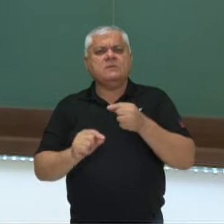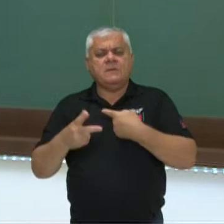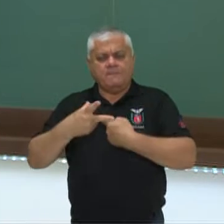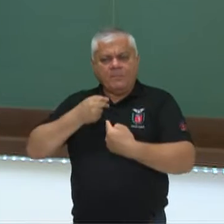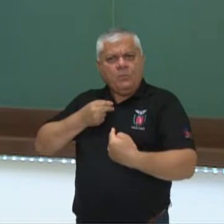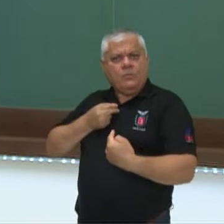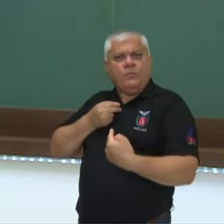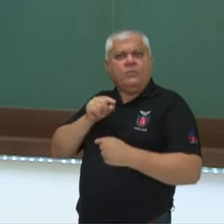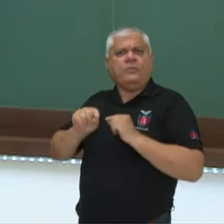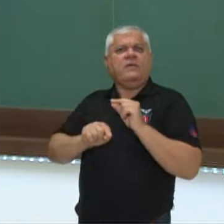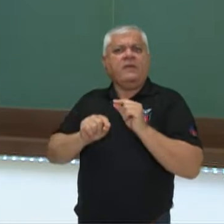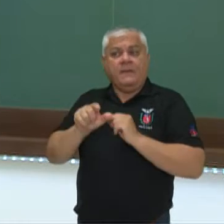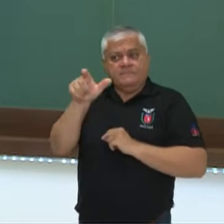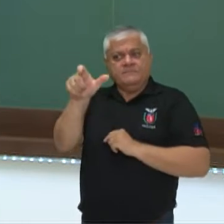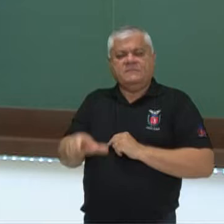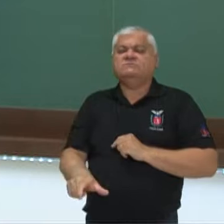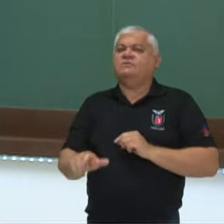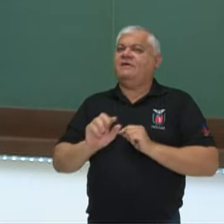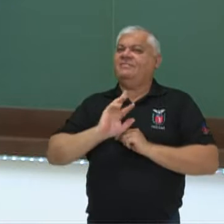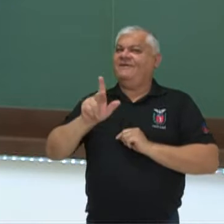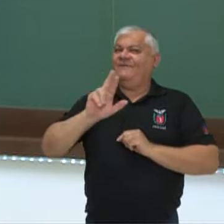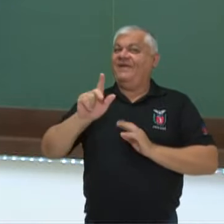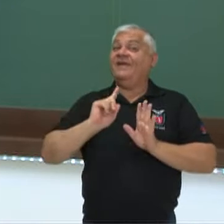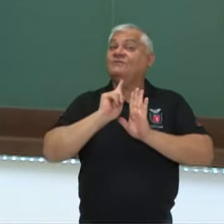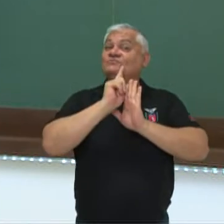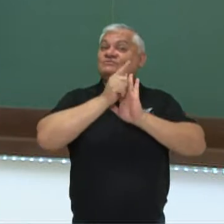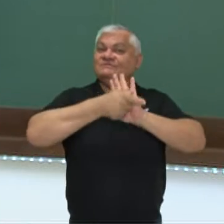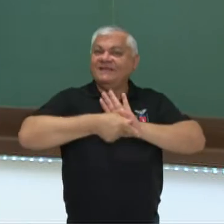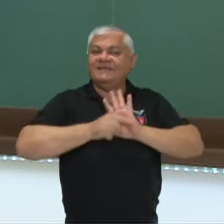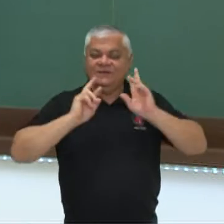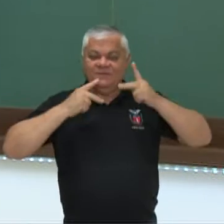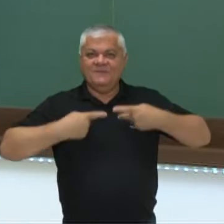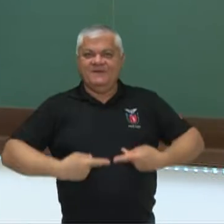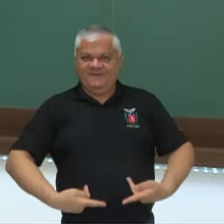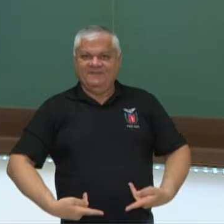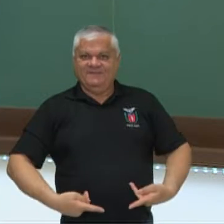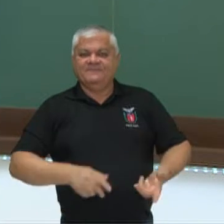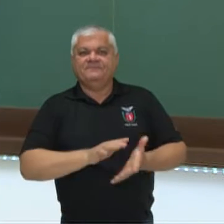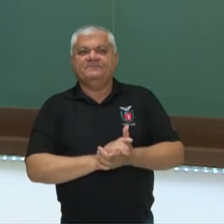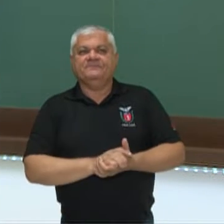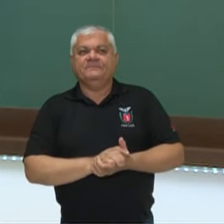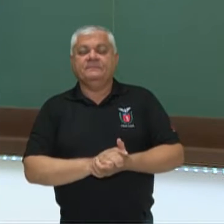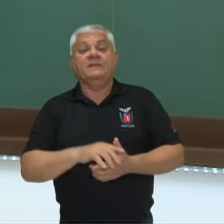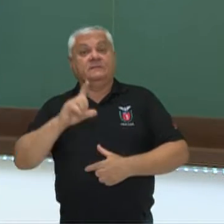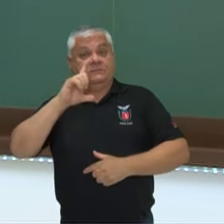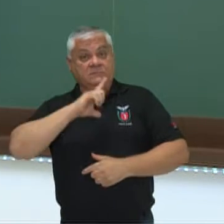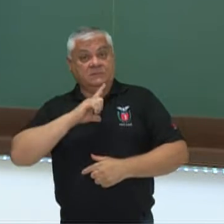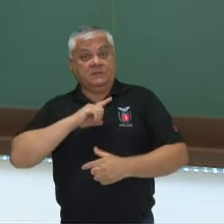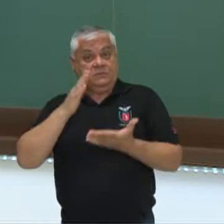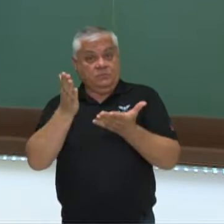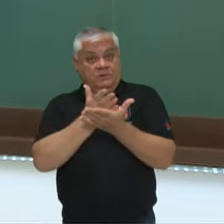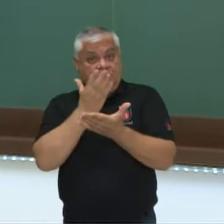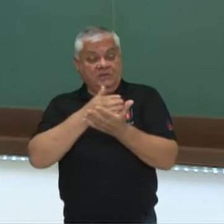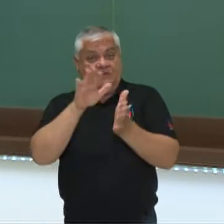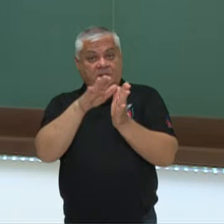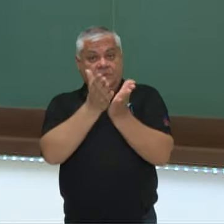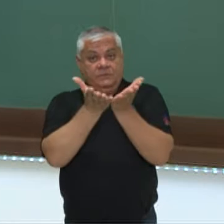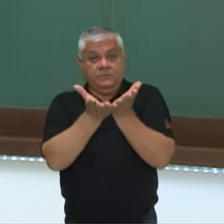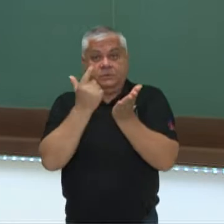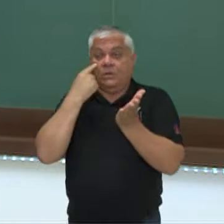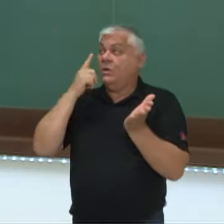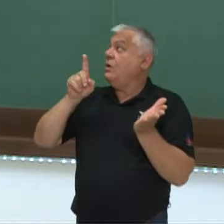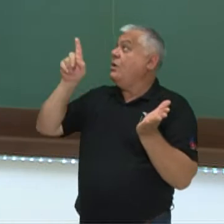né, mas talvez de todo um gênero, o gênero humano. Nós temos na nossa iconografia um livro aberto ao meio, né, a